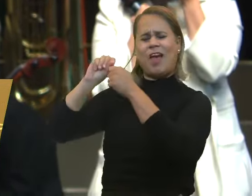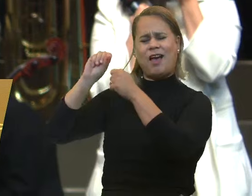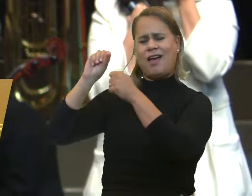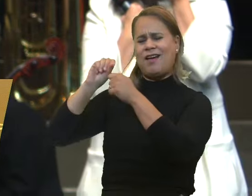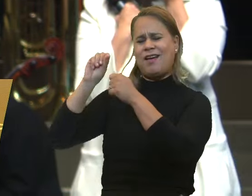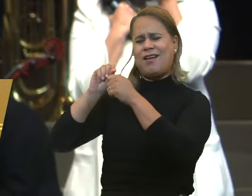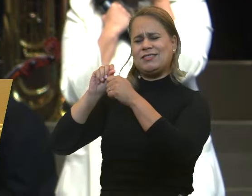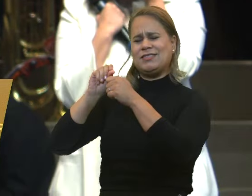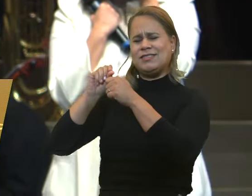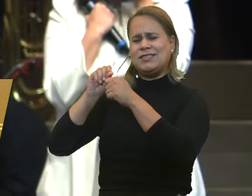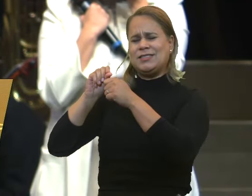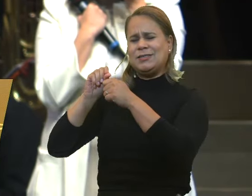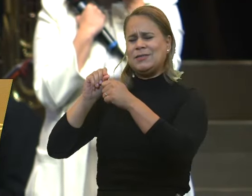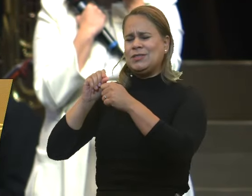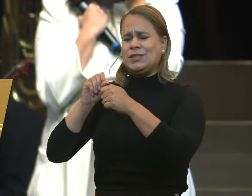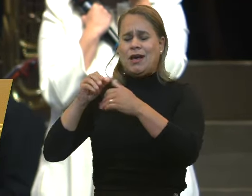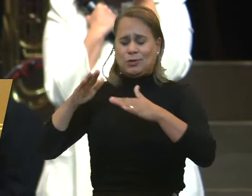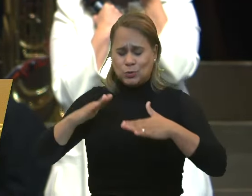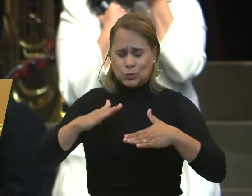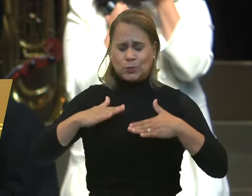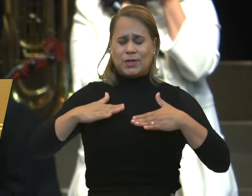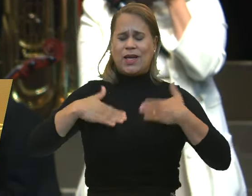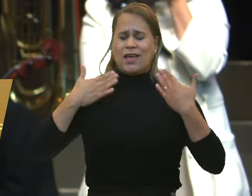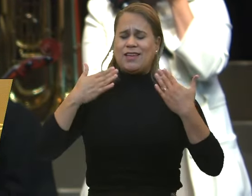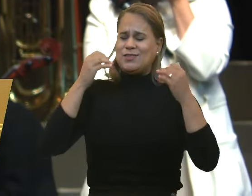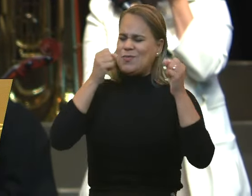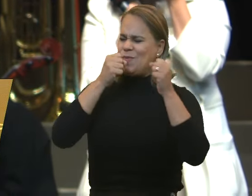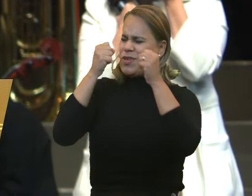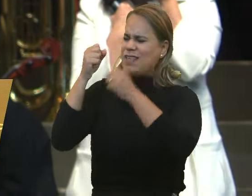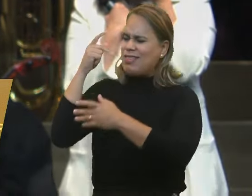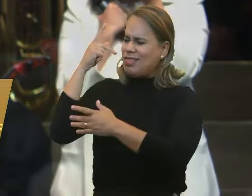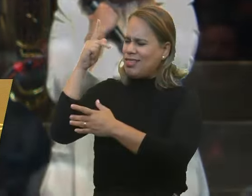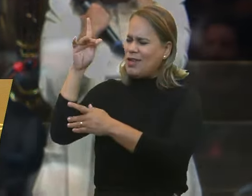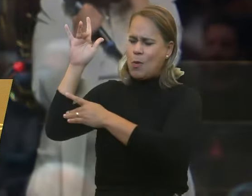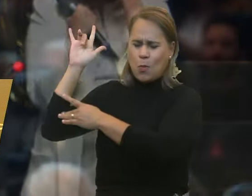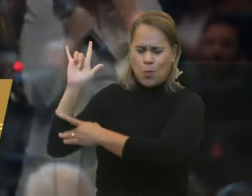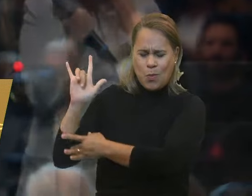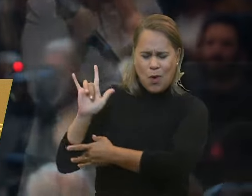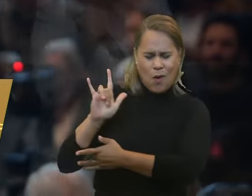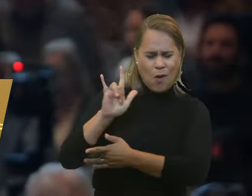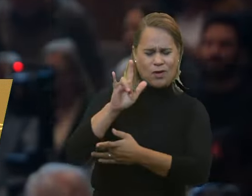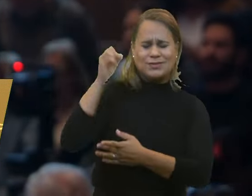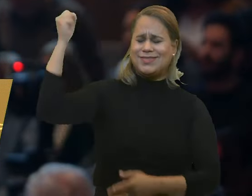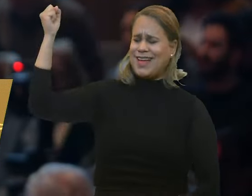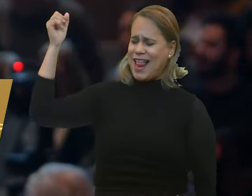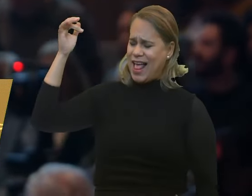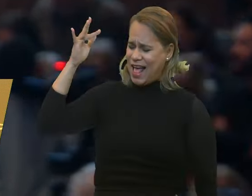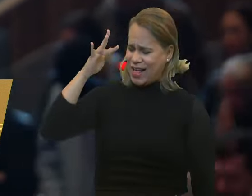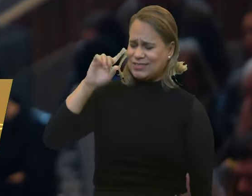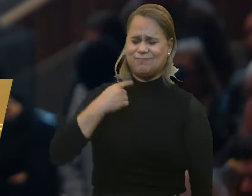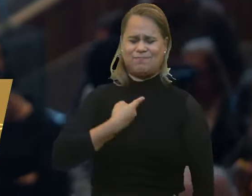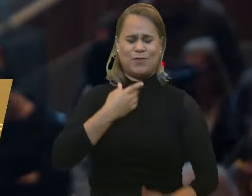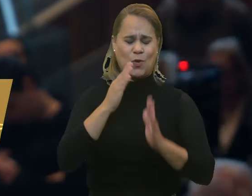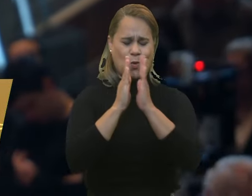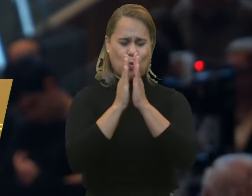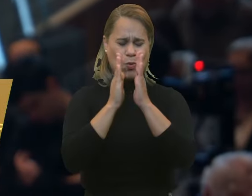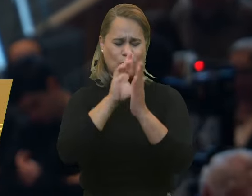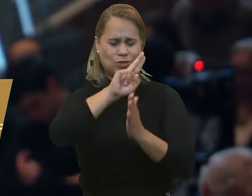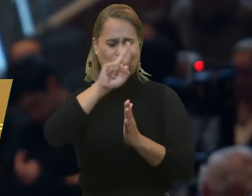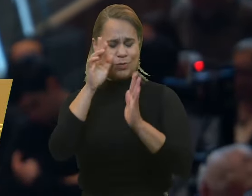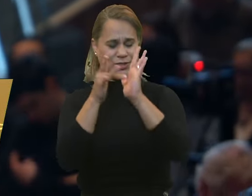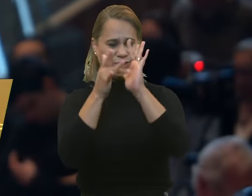um, surpreende com teu poder, com teu amor, com a tua graça. Nós oramos em